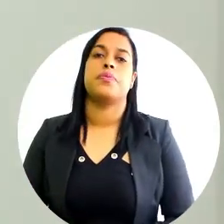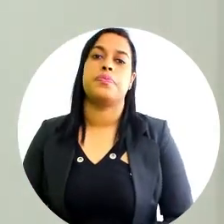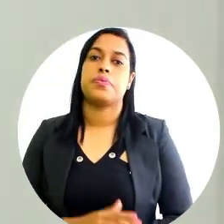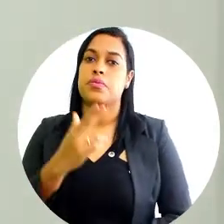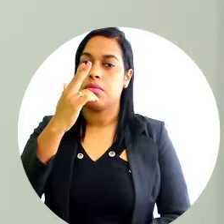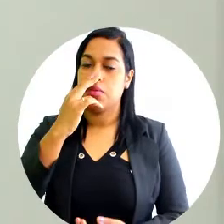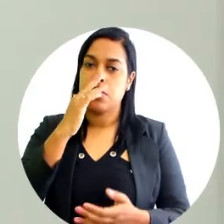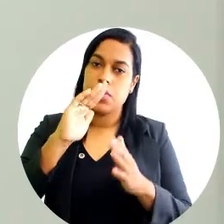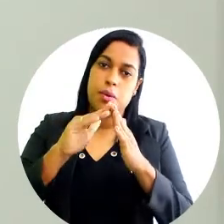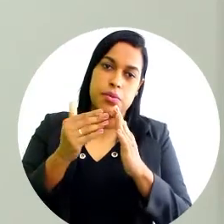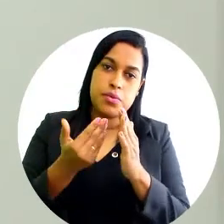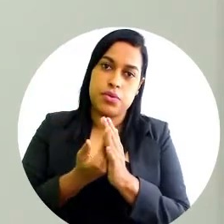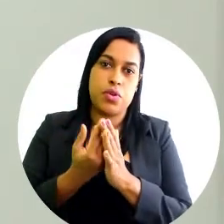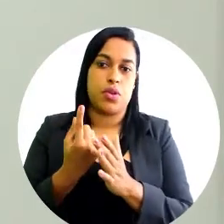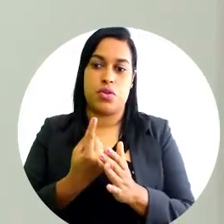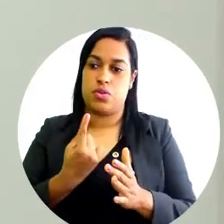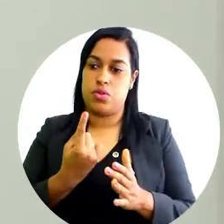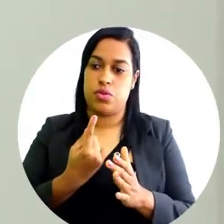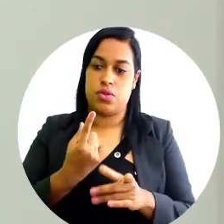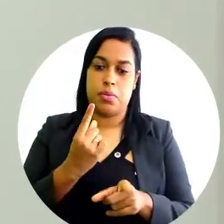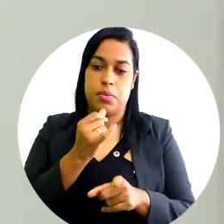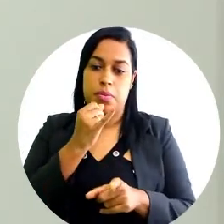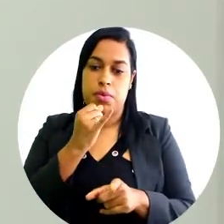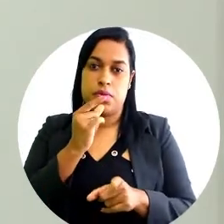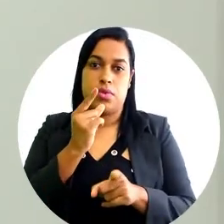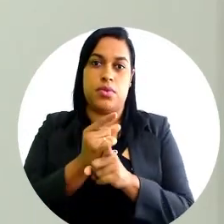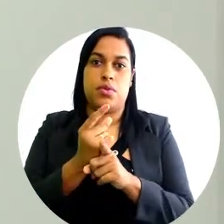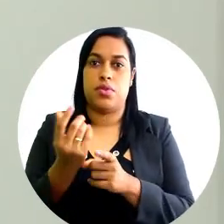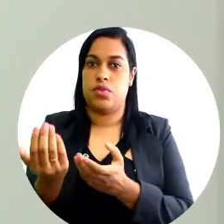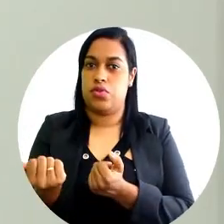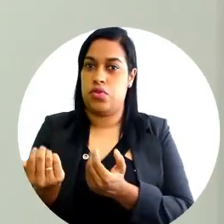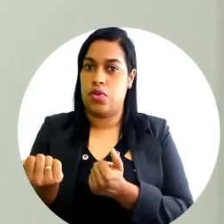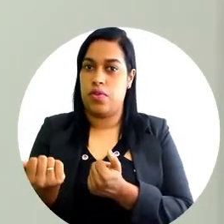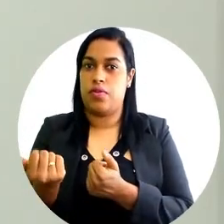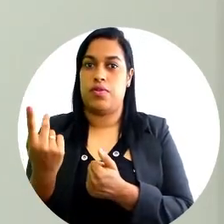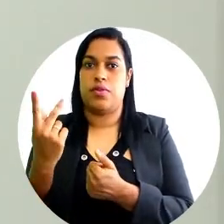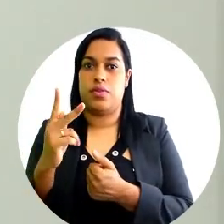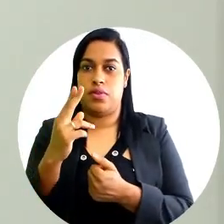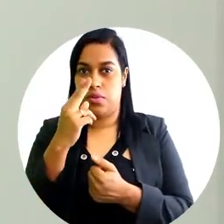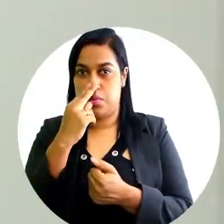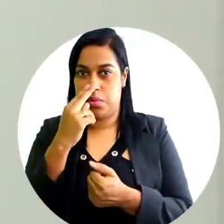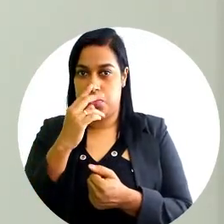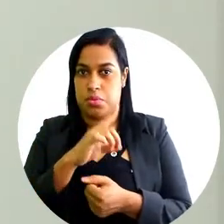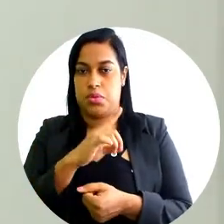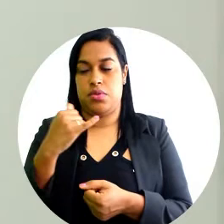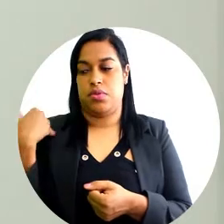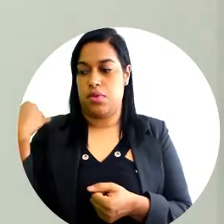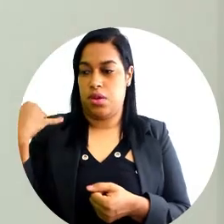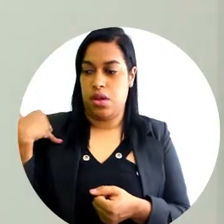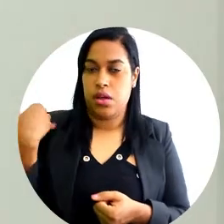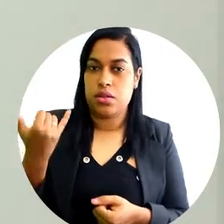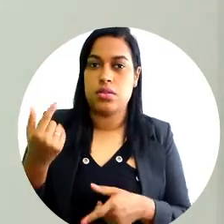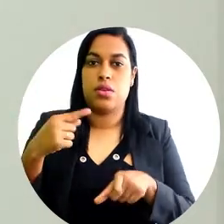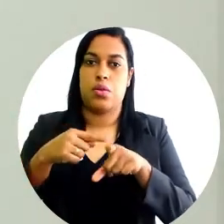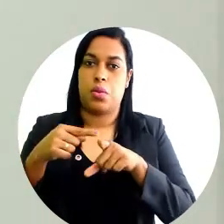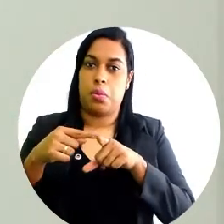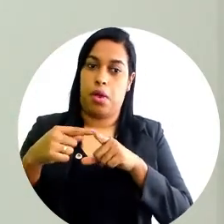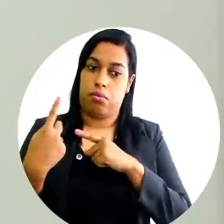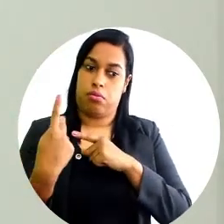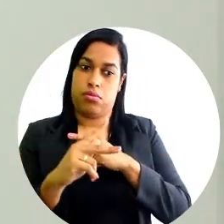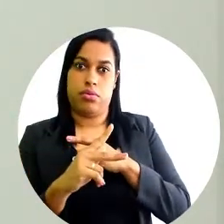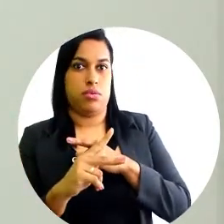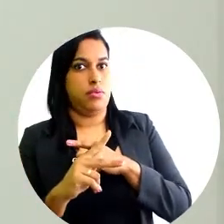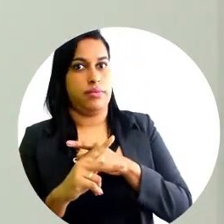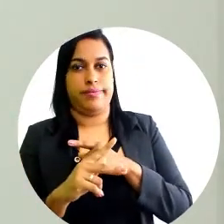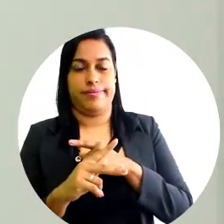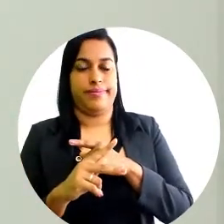cultural. Numa mesma escola, ele não apenas vai encontrar jovens na sua mesma idade do bairro